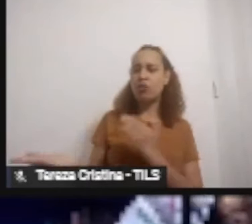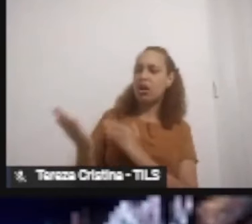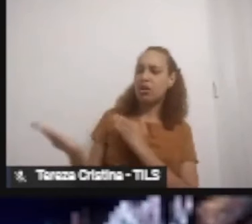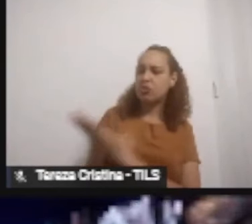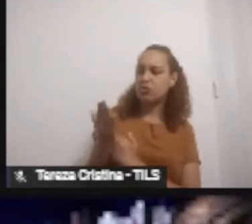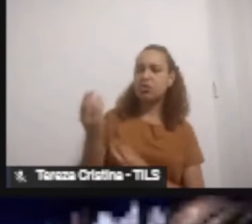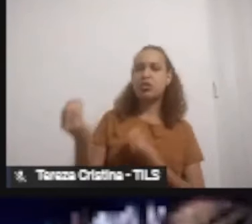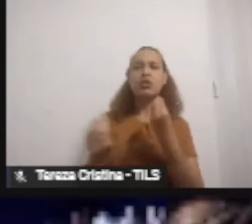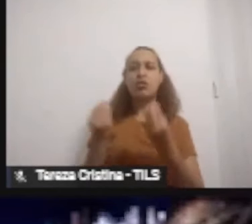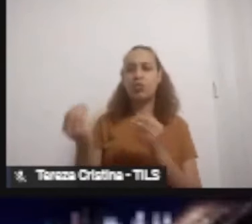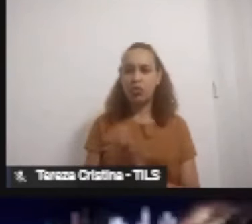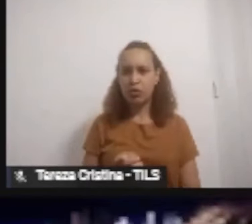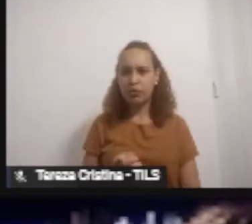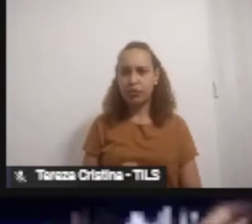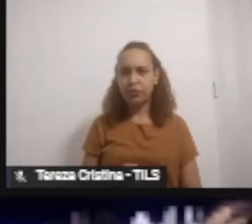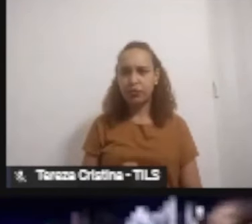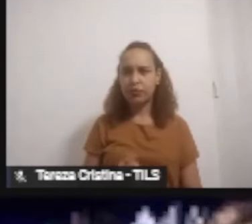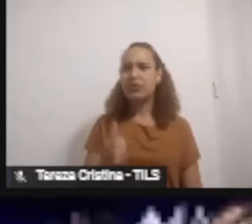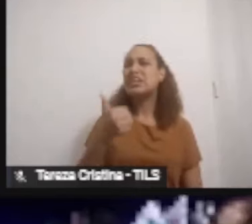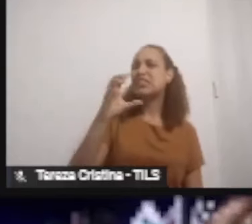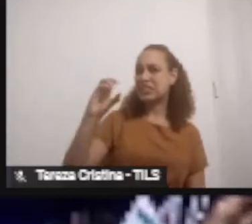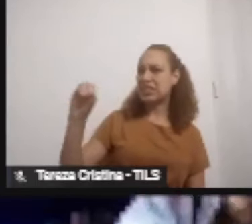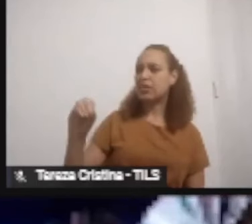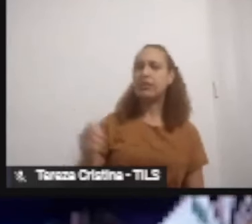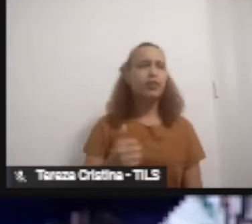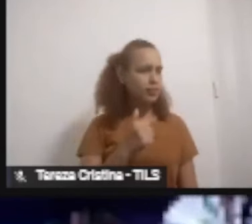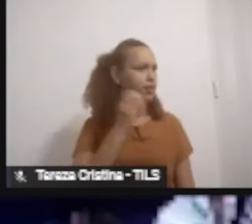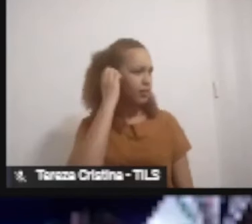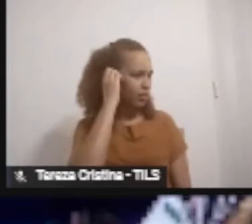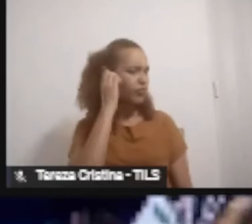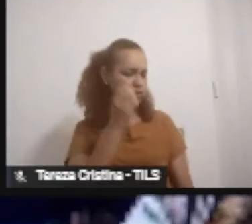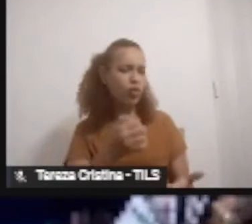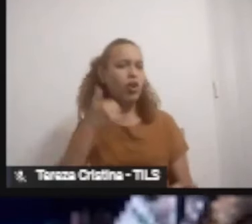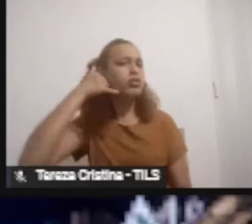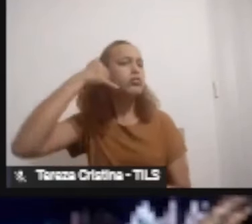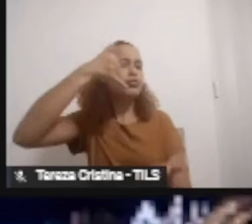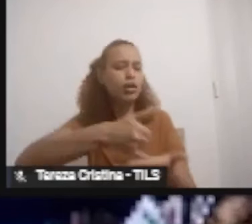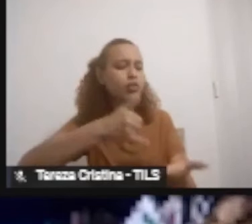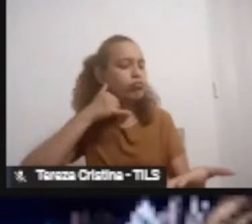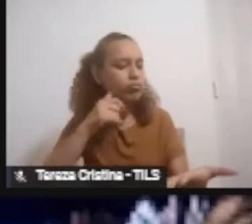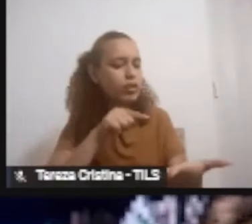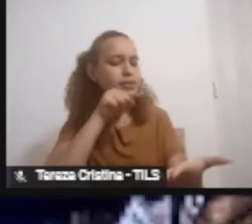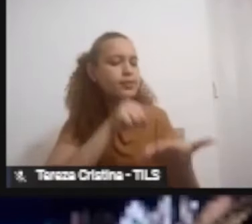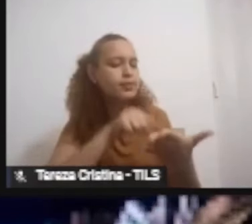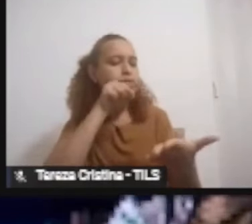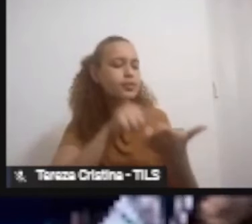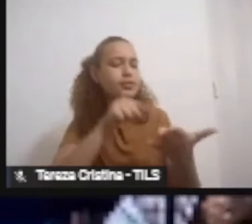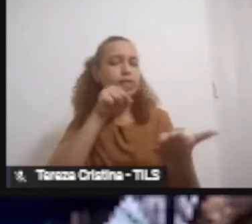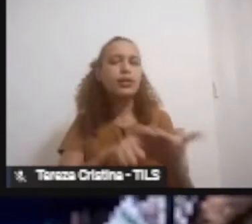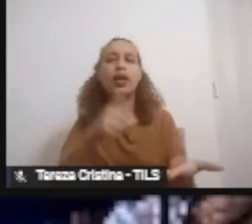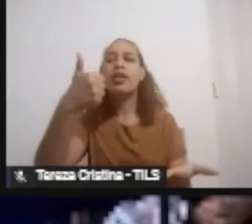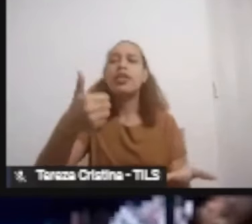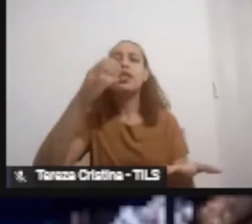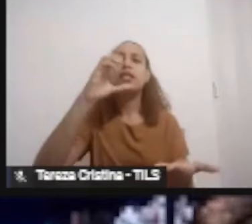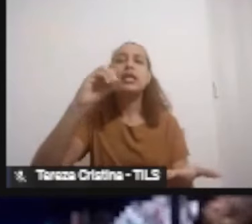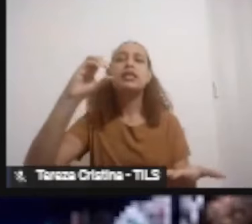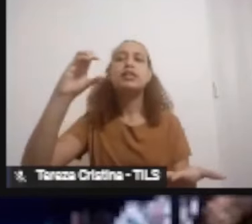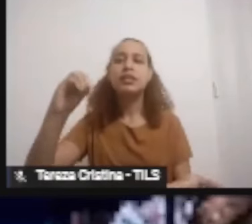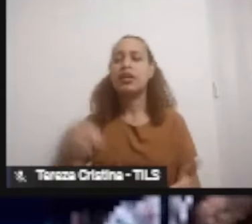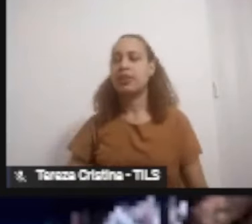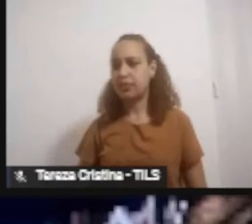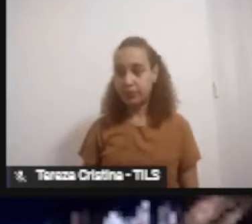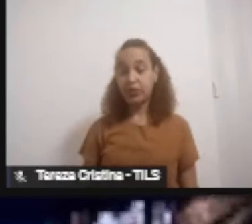Isso, diz que sim. Ainda mais em época de pandemia, tá? É o melhor caminho. Vocês podem buscar ajuda em tempos que não são